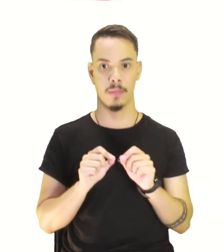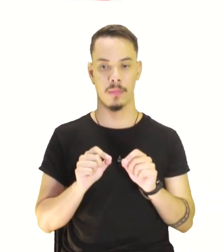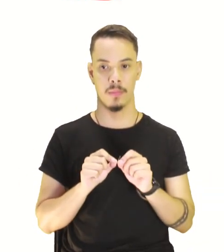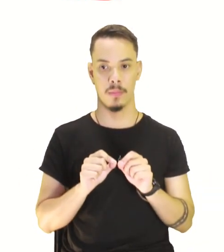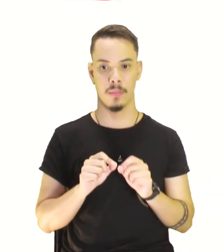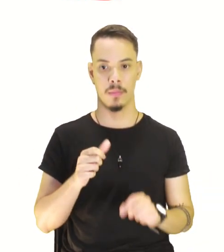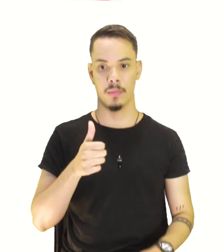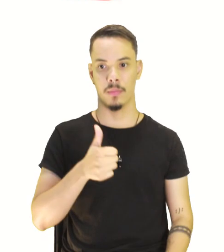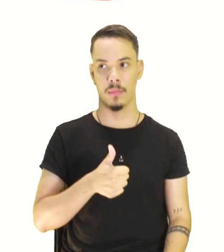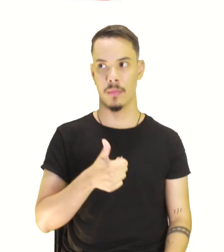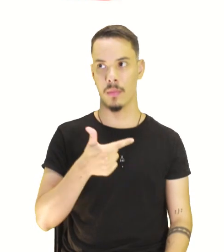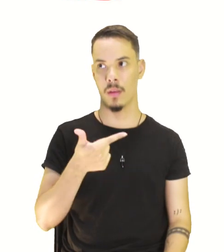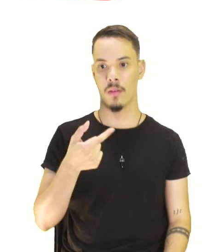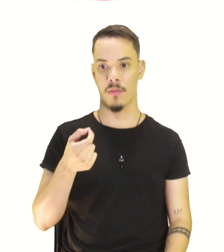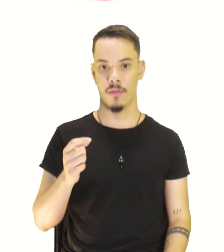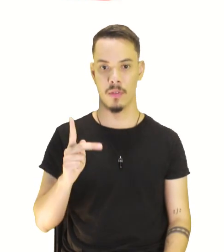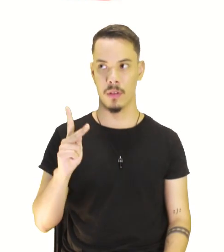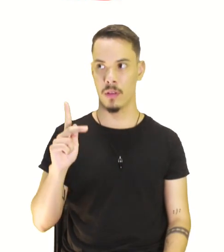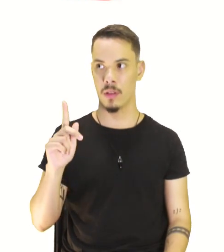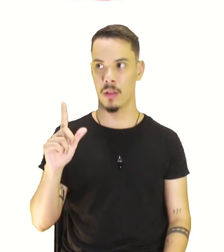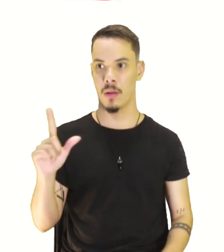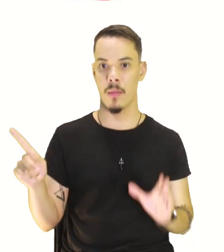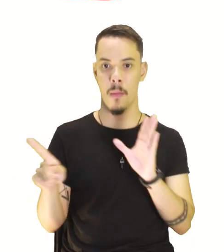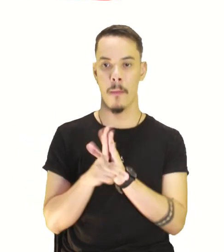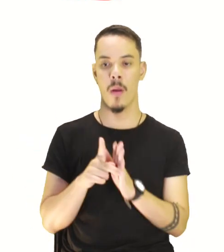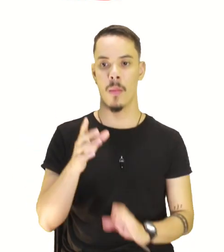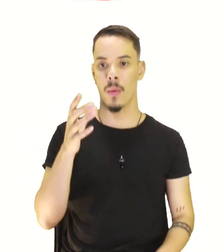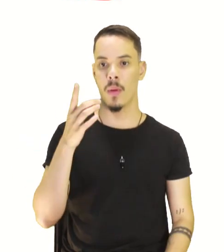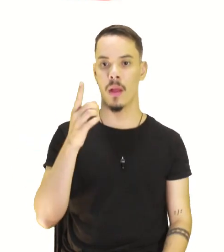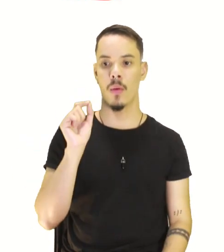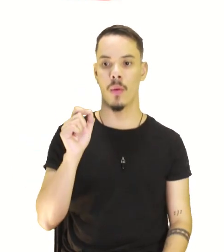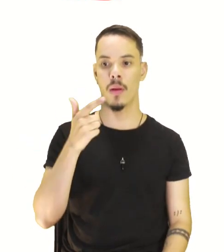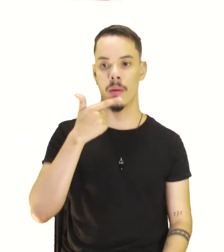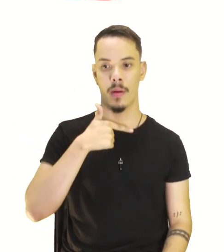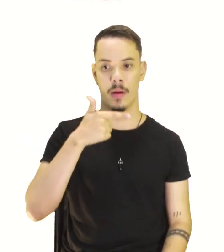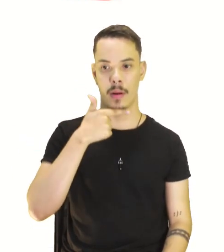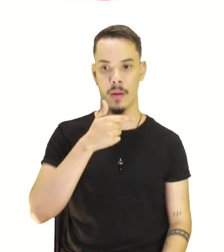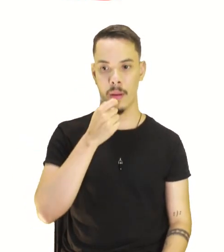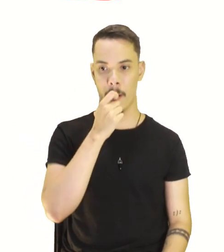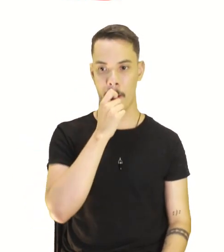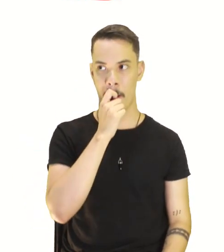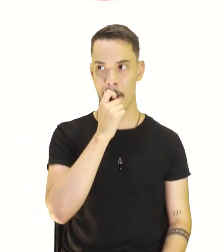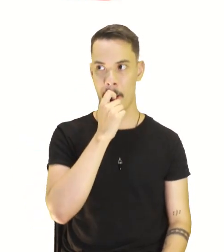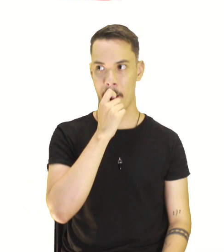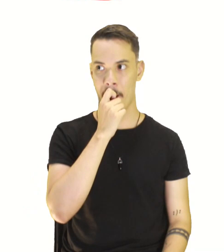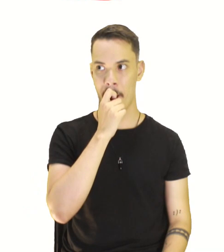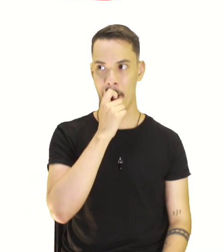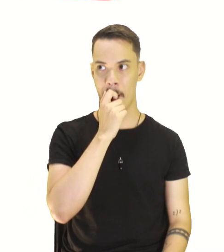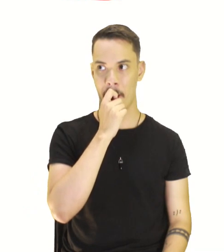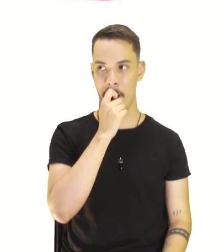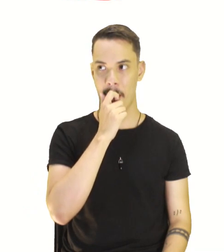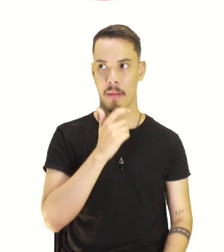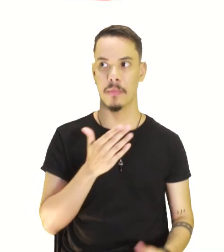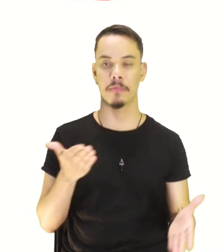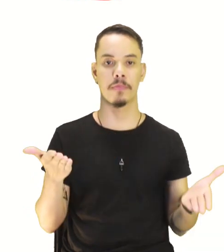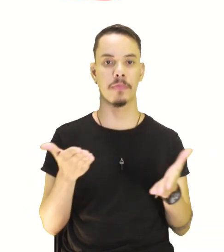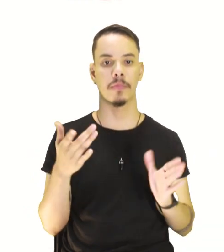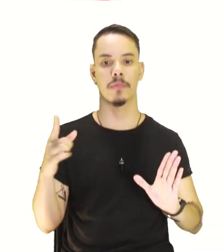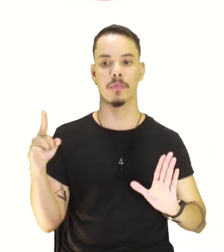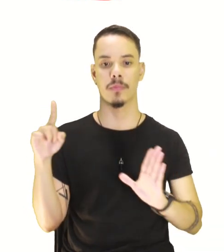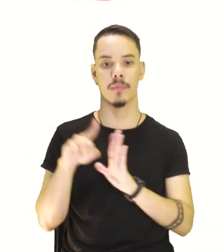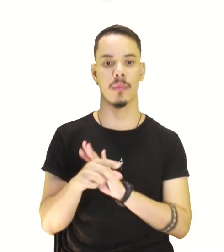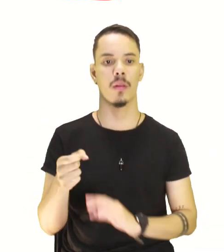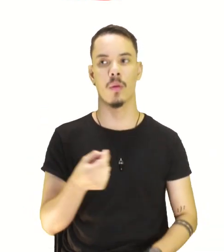com 120 quilos de queijo, né? Foram necessários 1.440 litros de leite. Aí agora a pergunta é